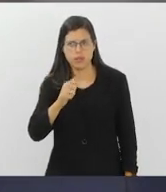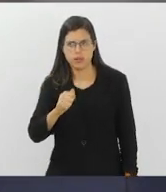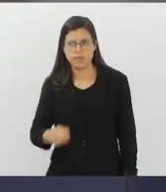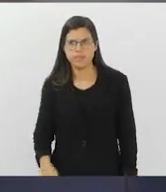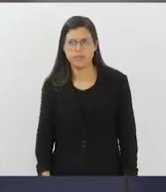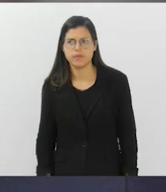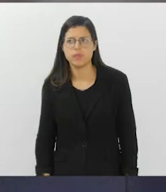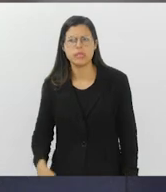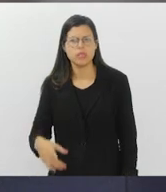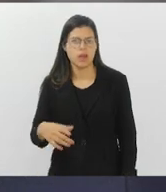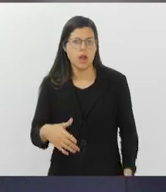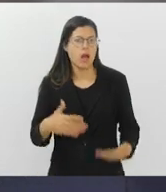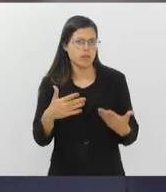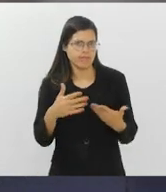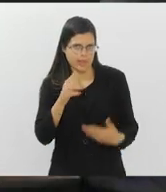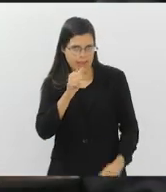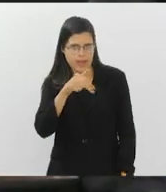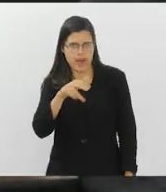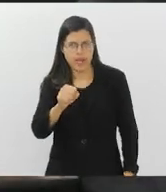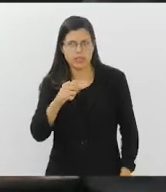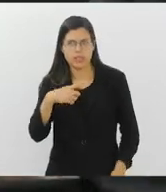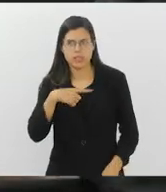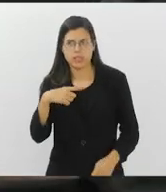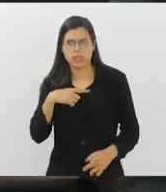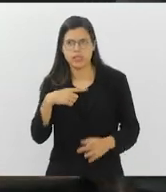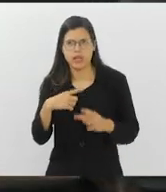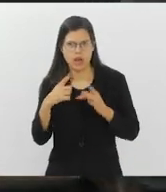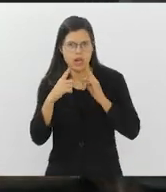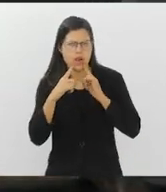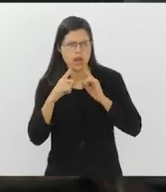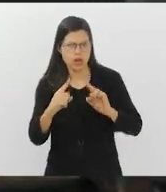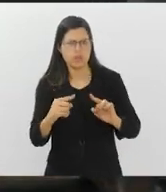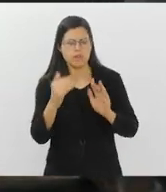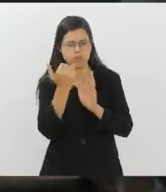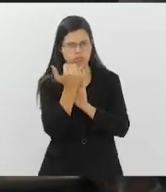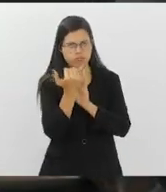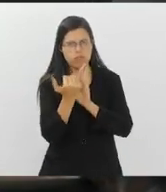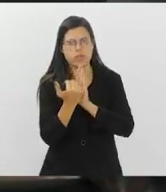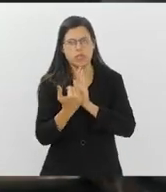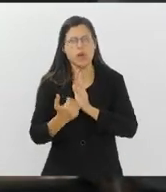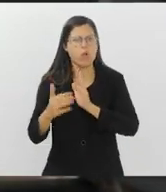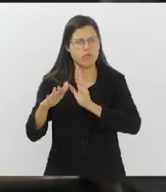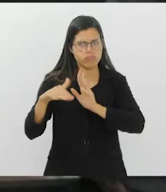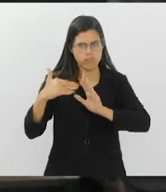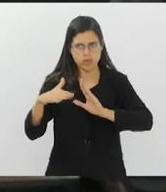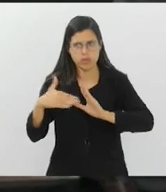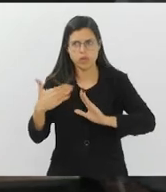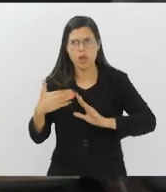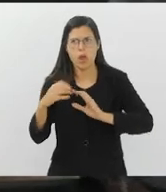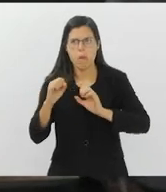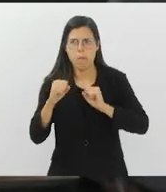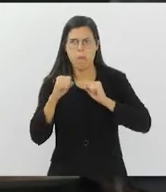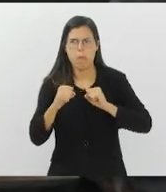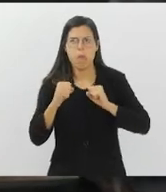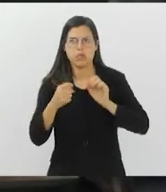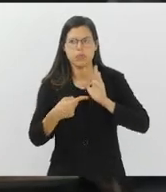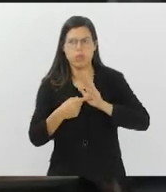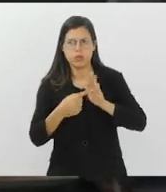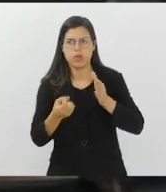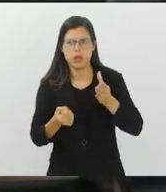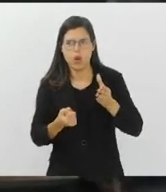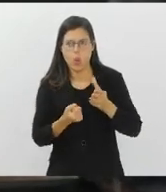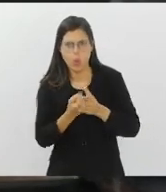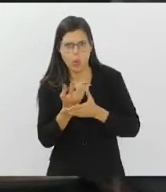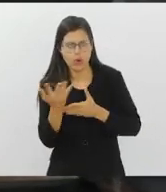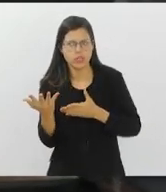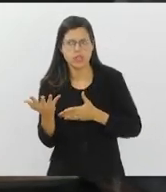de recebimento das reclamações e eu posso depois disponibilizar a Vossa Excelência o quantitativo de reclamações que nós temos,